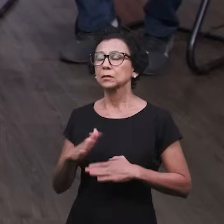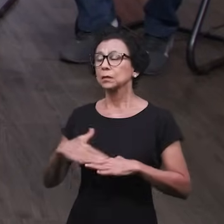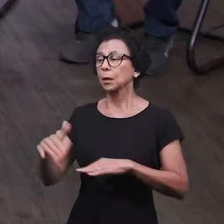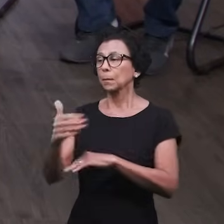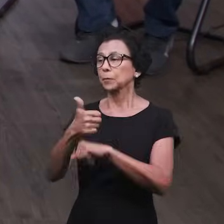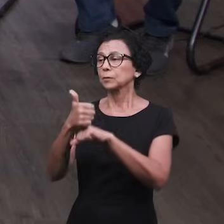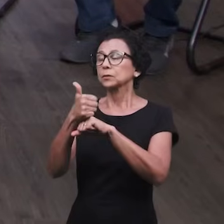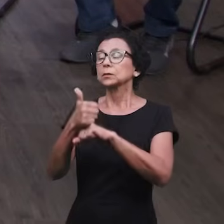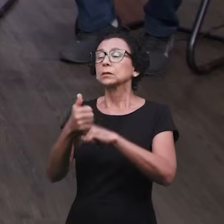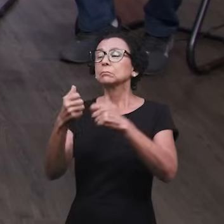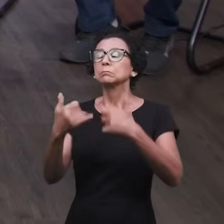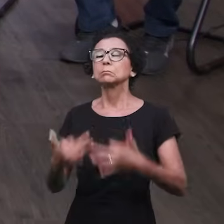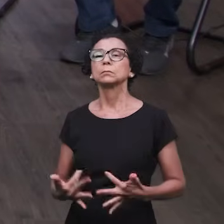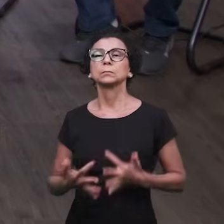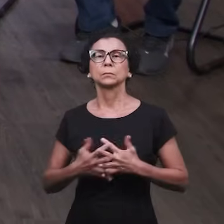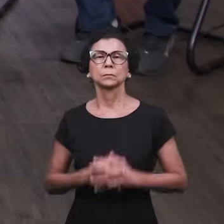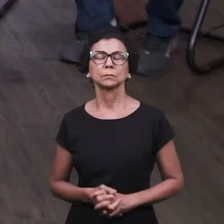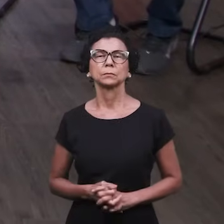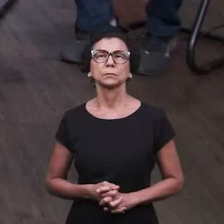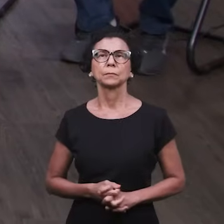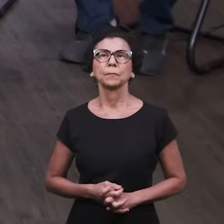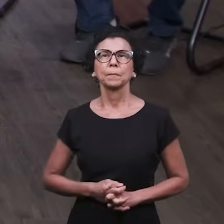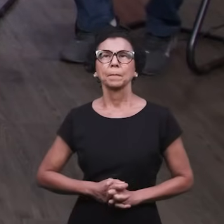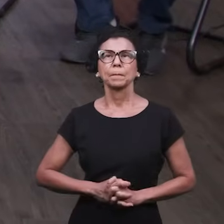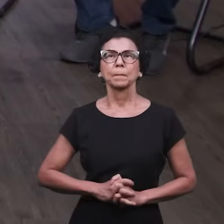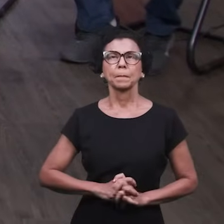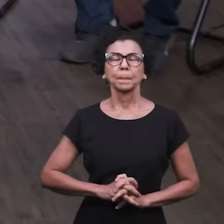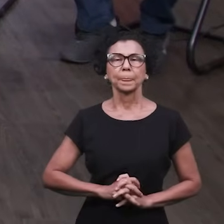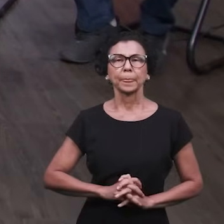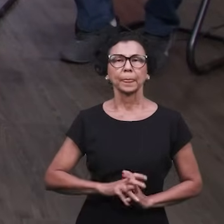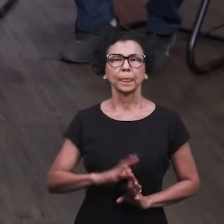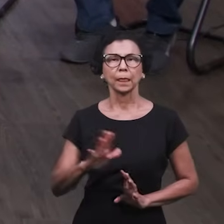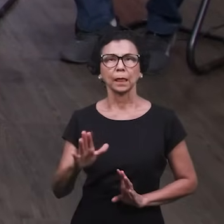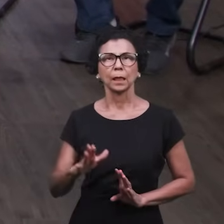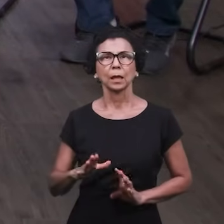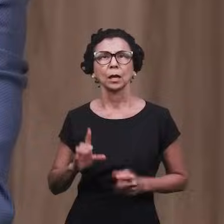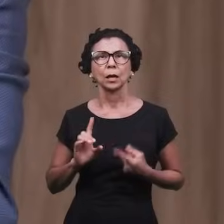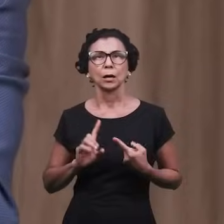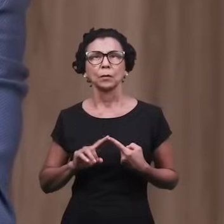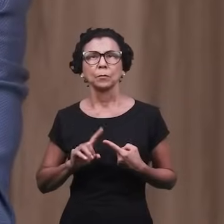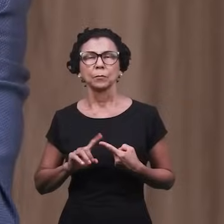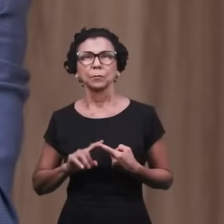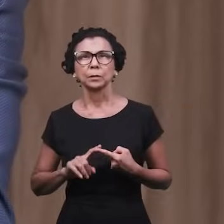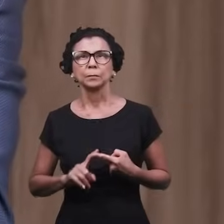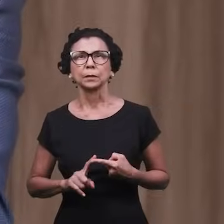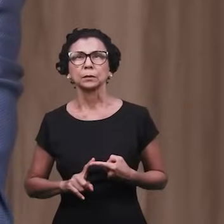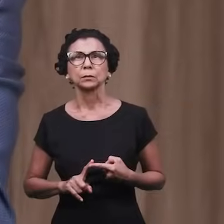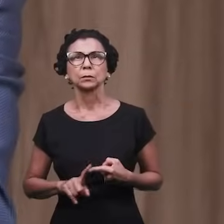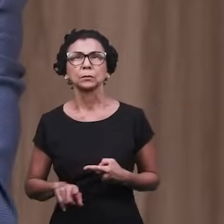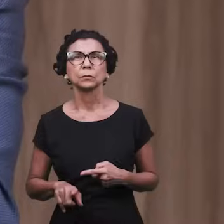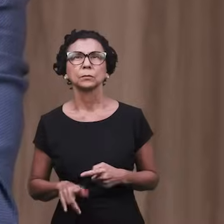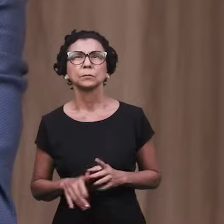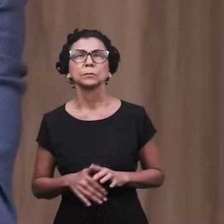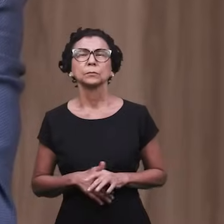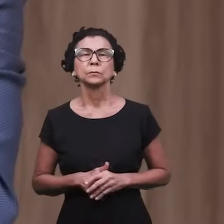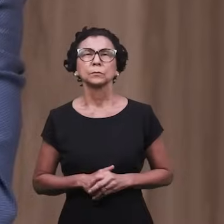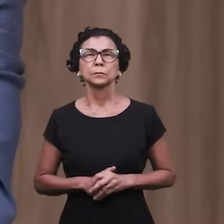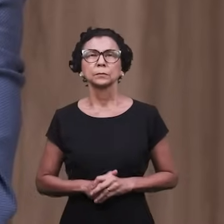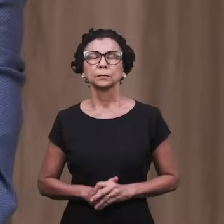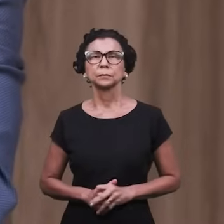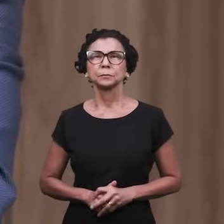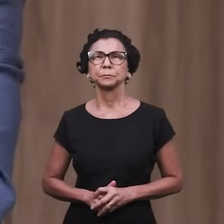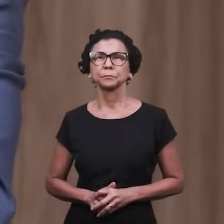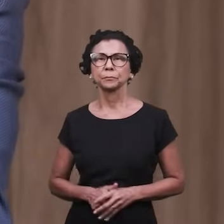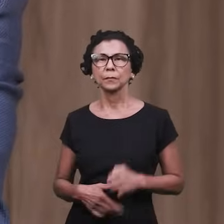da área passa para os irmãos? Olha, fundamental, né? Eu acho que a primeira coisa, assim, que eu sempre recomendo é lavar